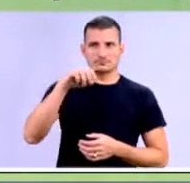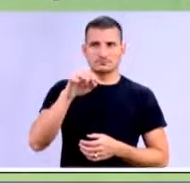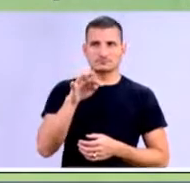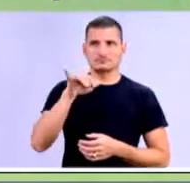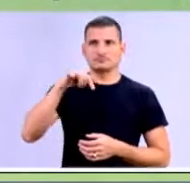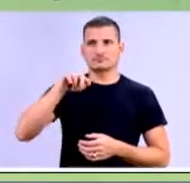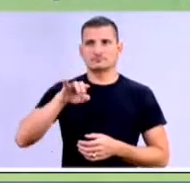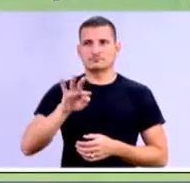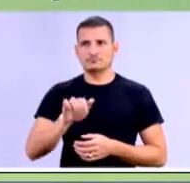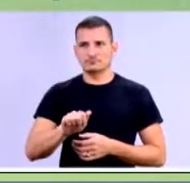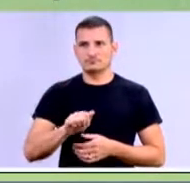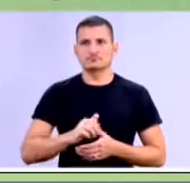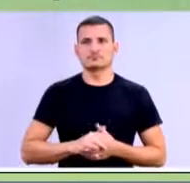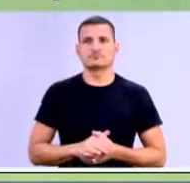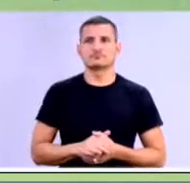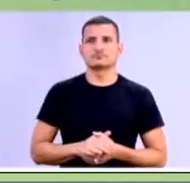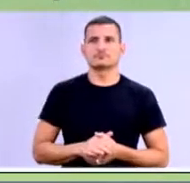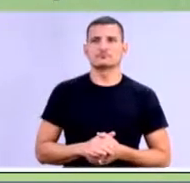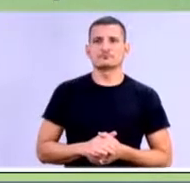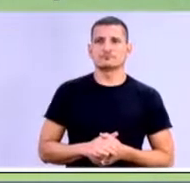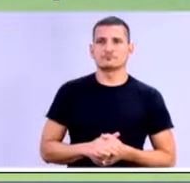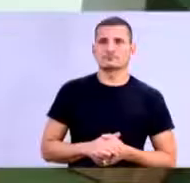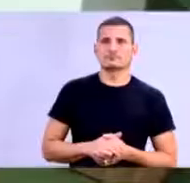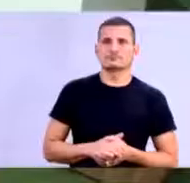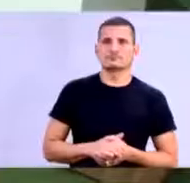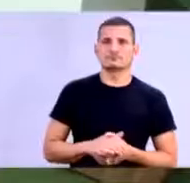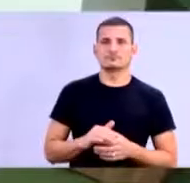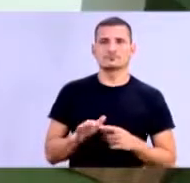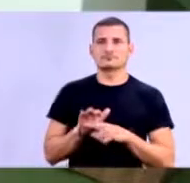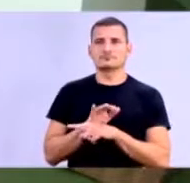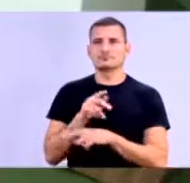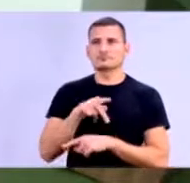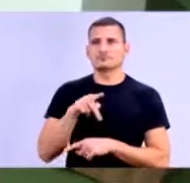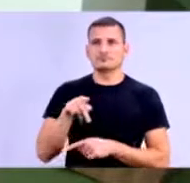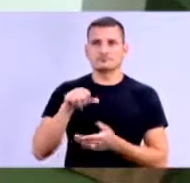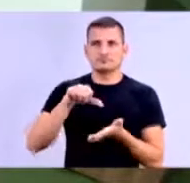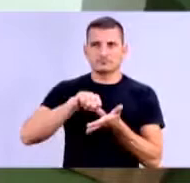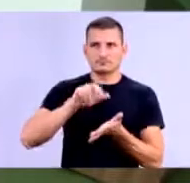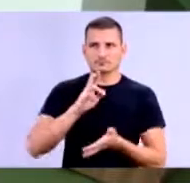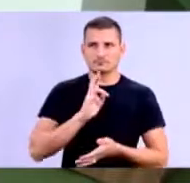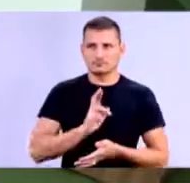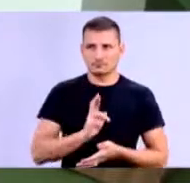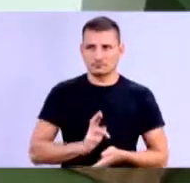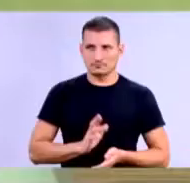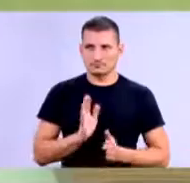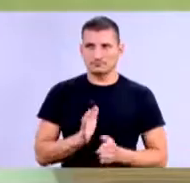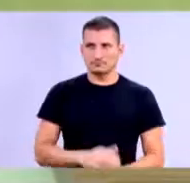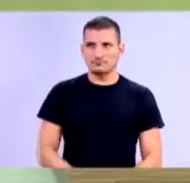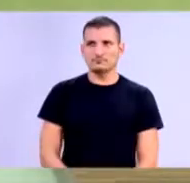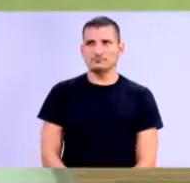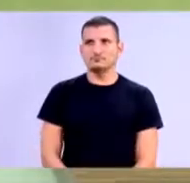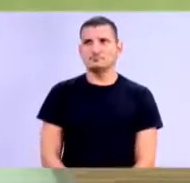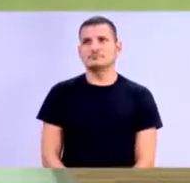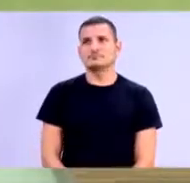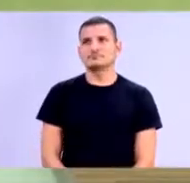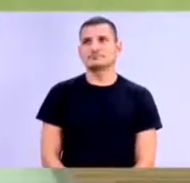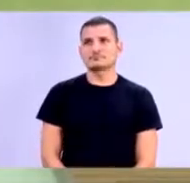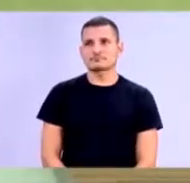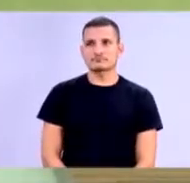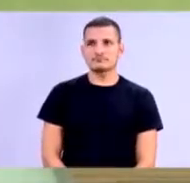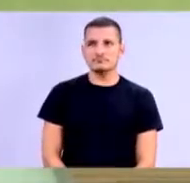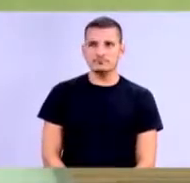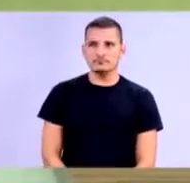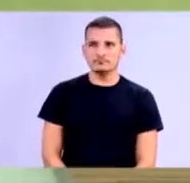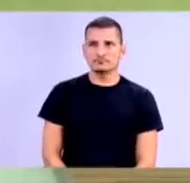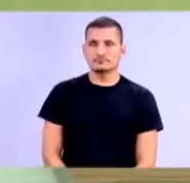etiqueta. Professora, quem já respondeu? Qual polo já se manifestou aí? Olha, nós tivemos, né, aqui bem